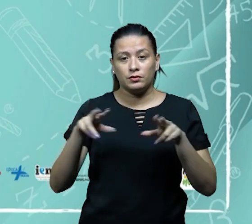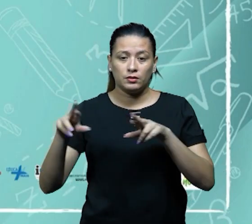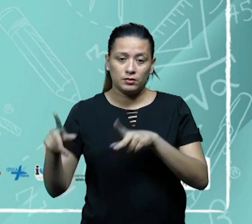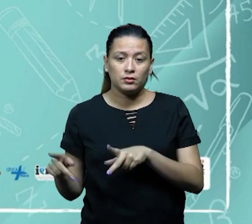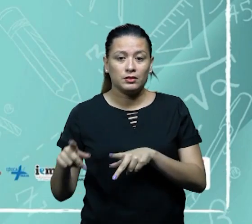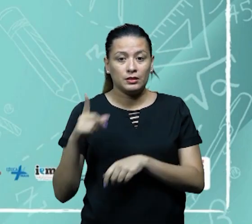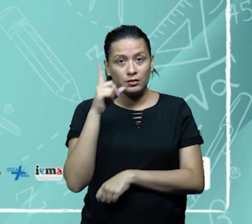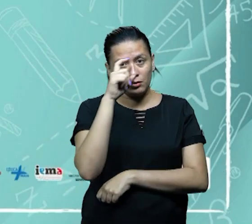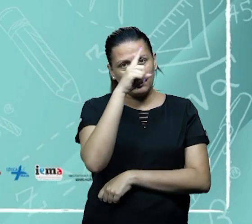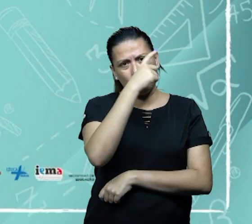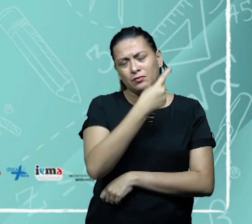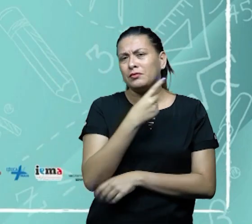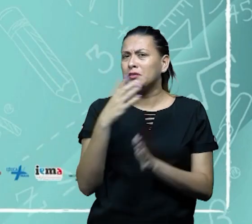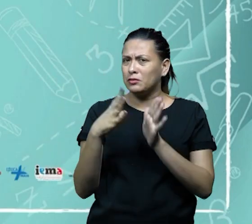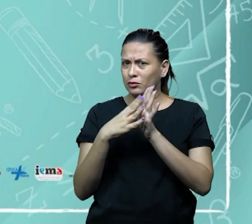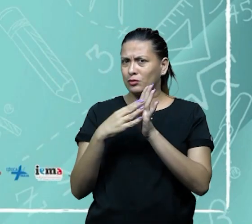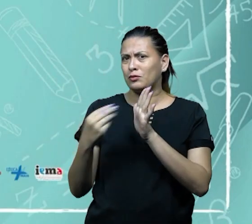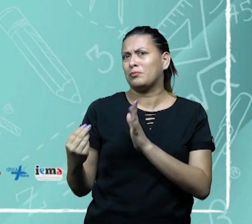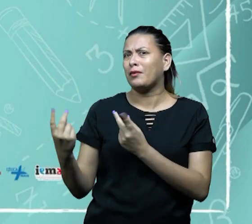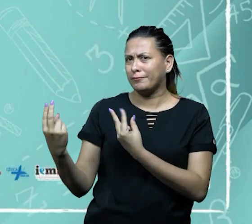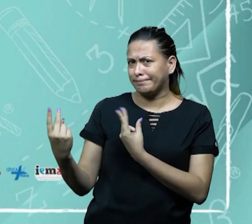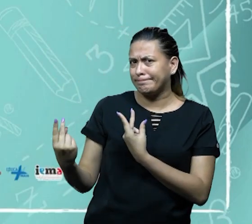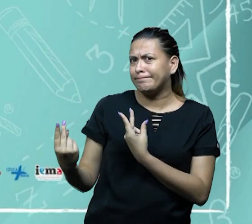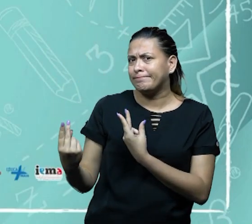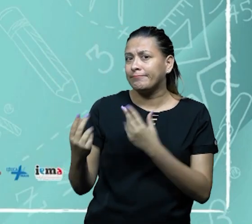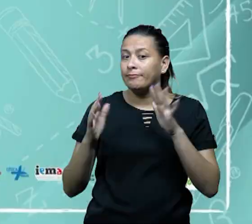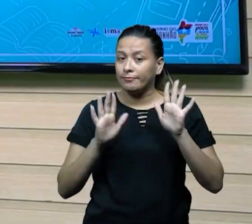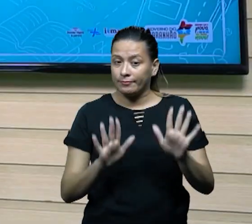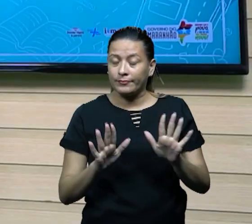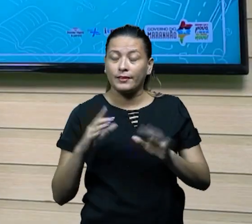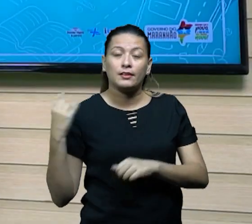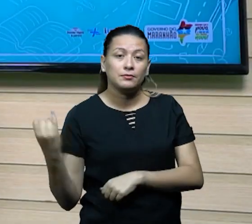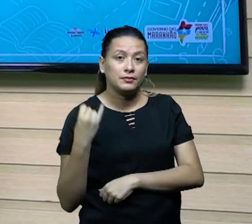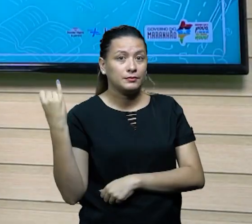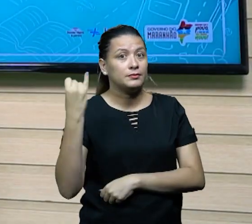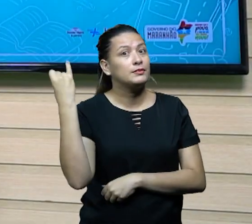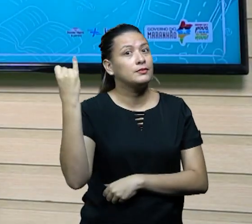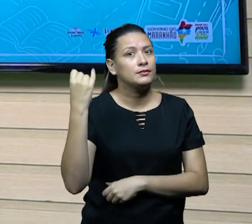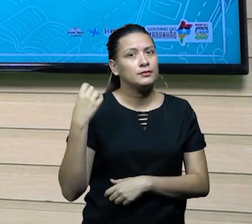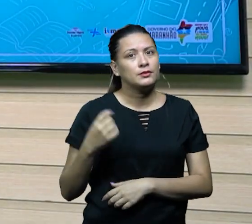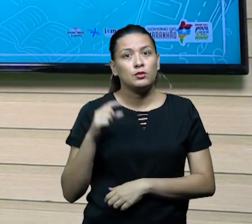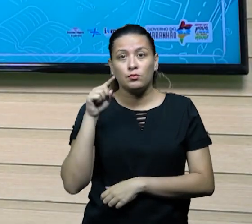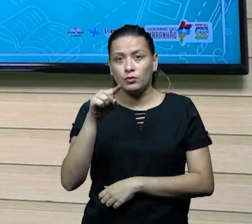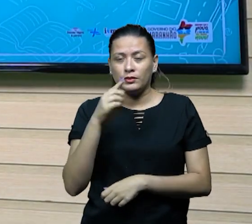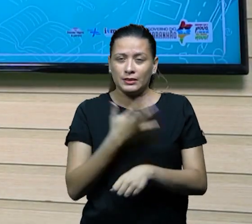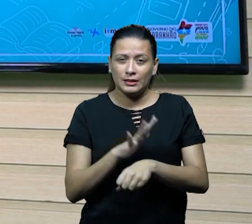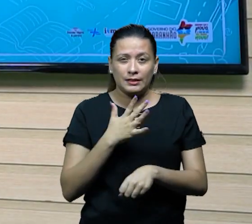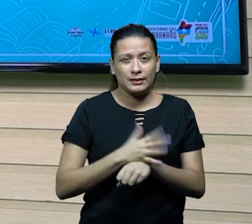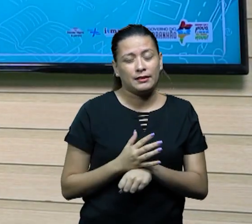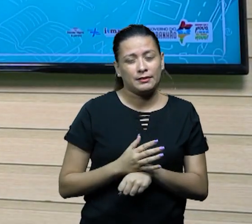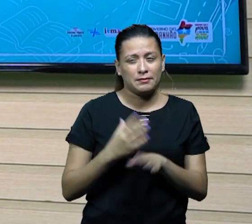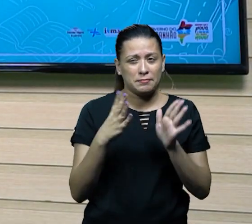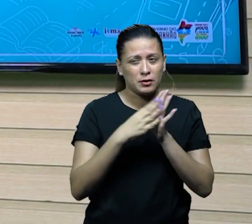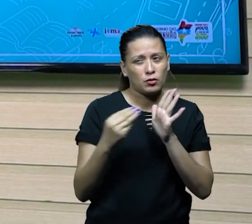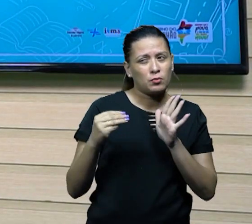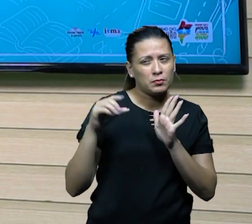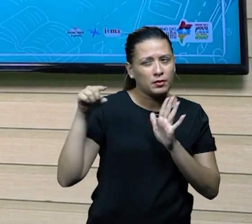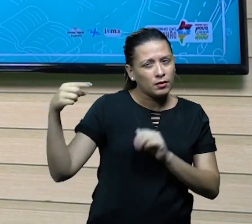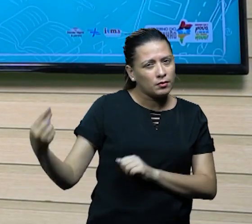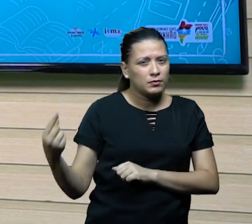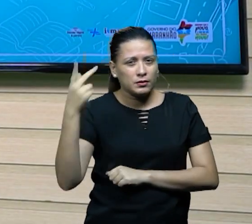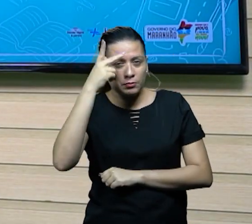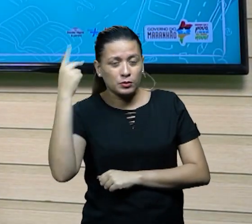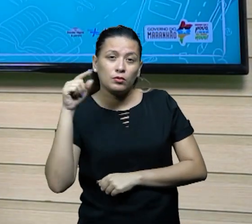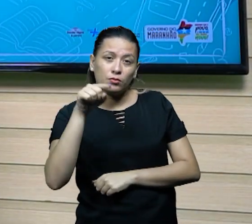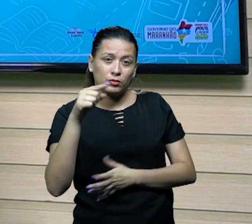Pessoas devem ser diferenciadas e difícil de imitar. Isso é extremamente importante. Não